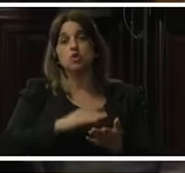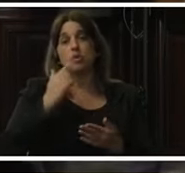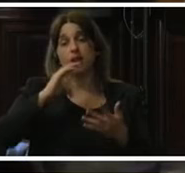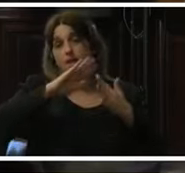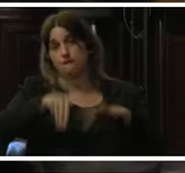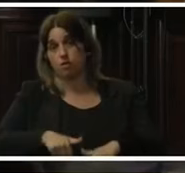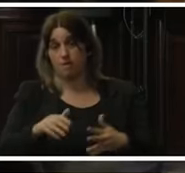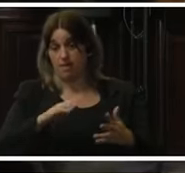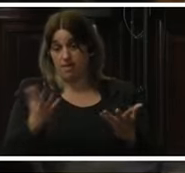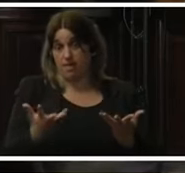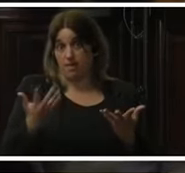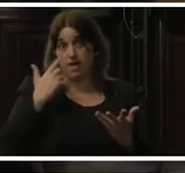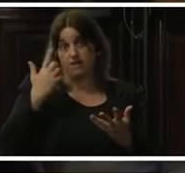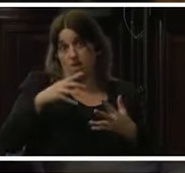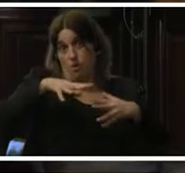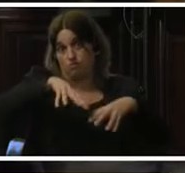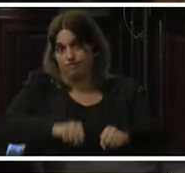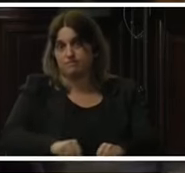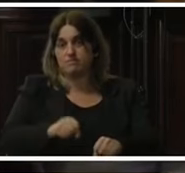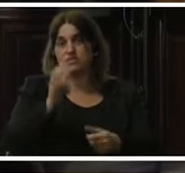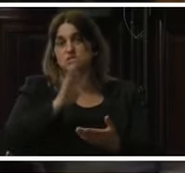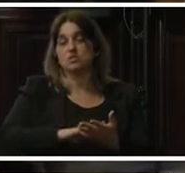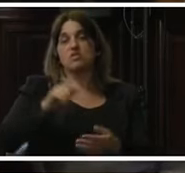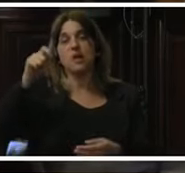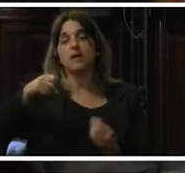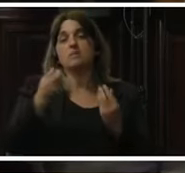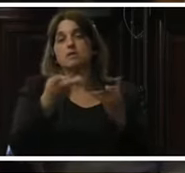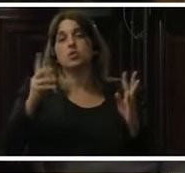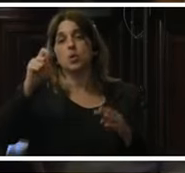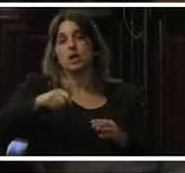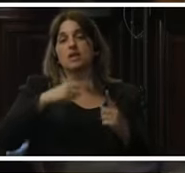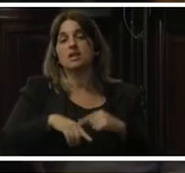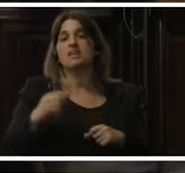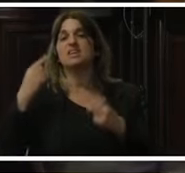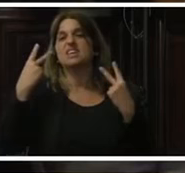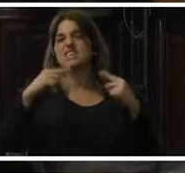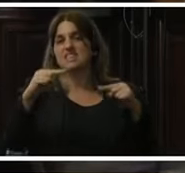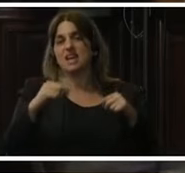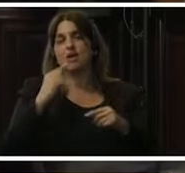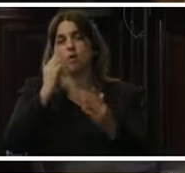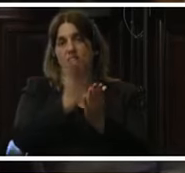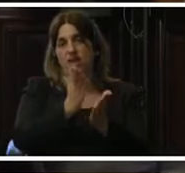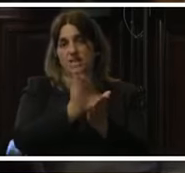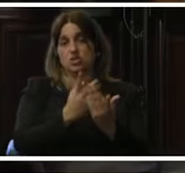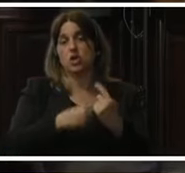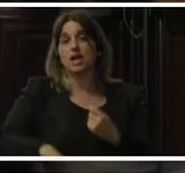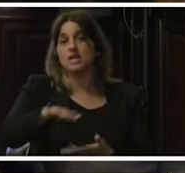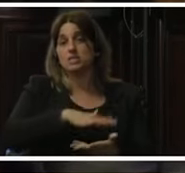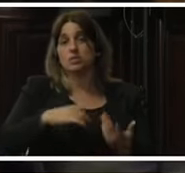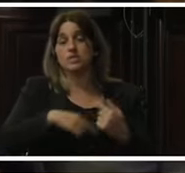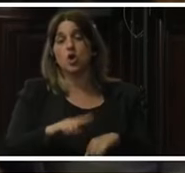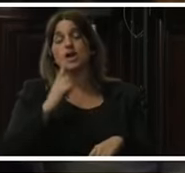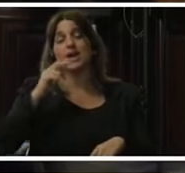dentro do próprio supremo tribunal federal e nega o direito à demarcação em situação na qual os indígenas não ocupavam